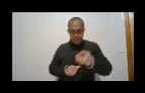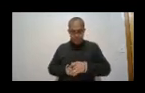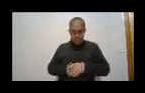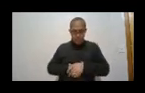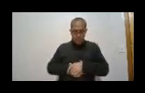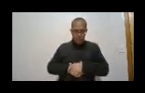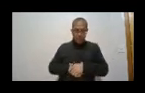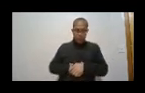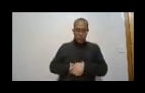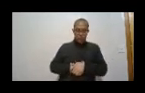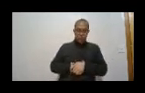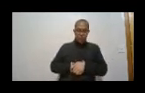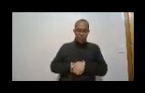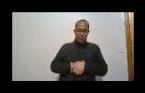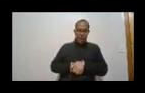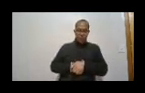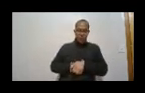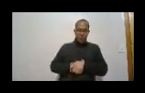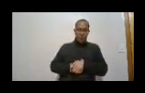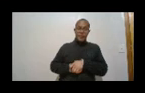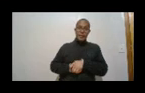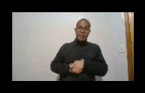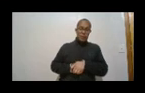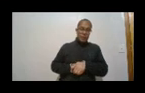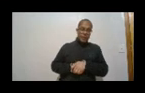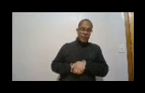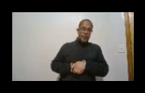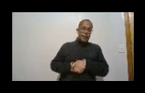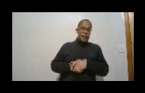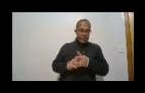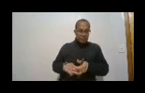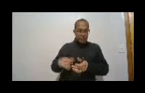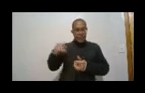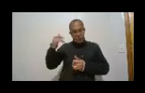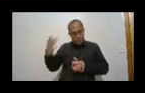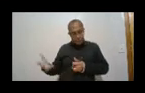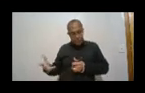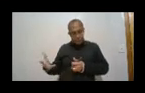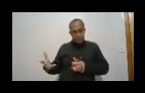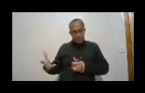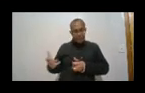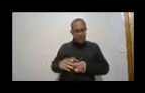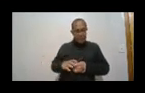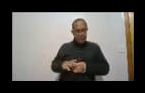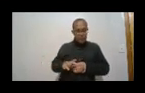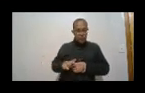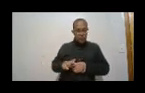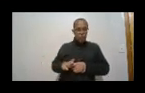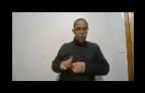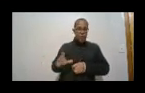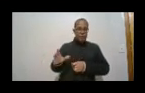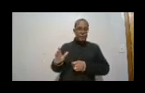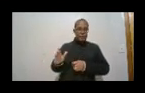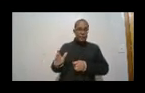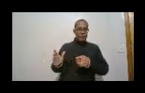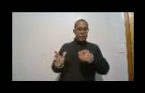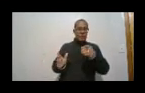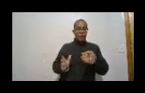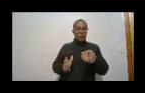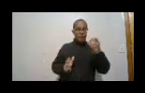inserir ou expor um grupo polar funcional para tornar essa droga inativá-la e torná-la mais